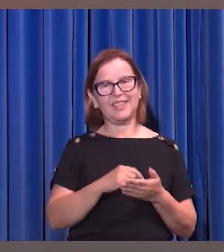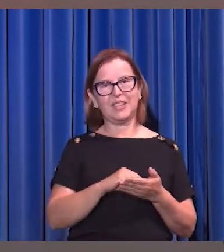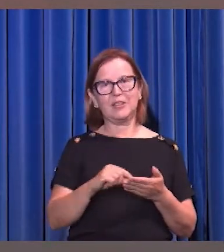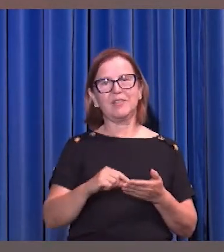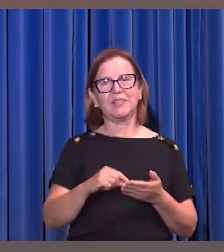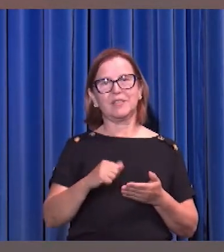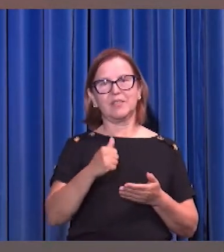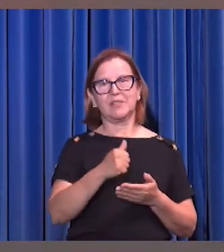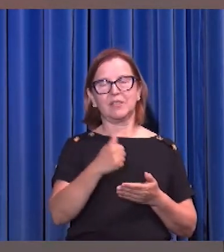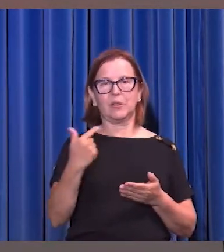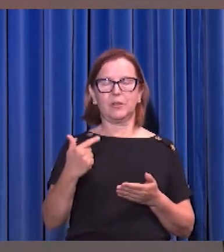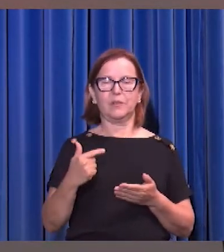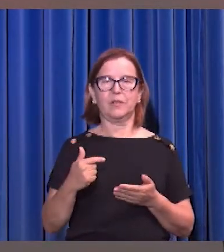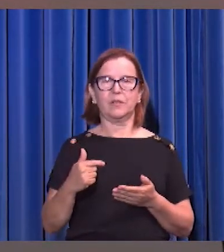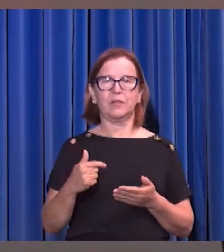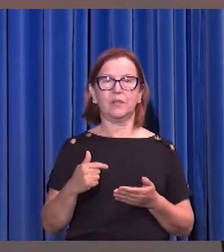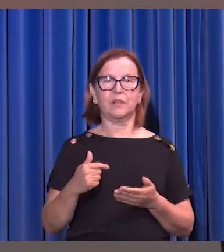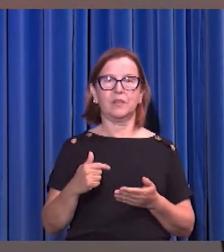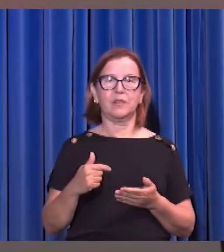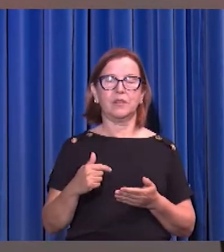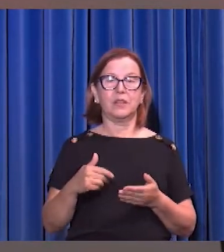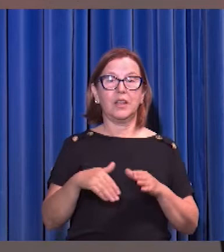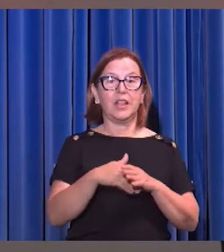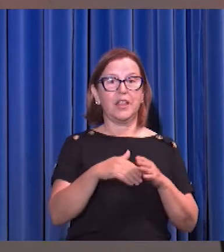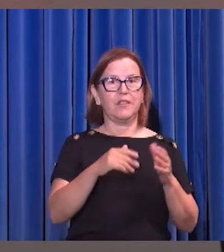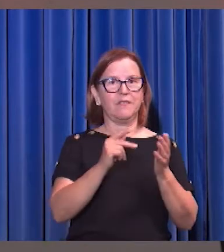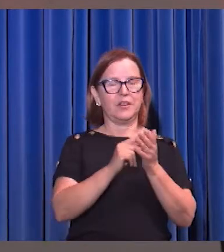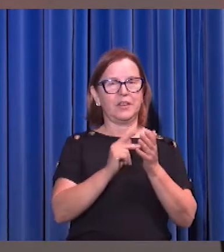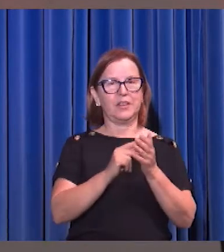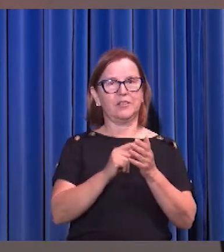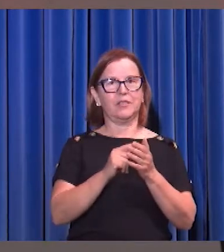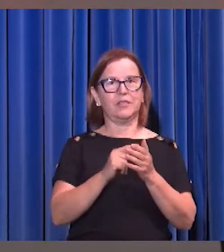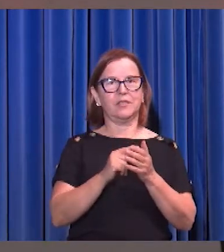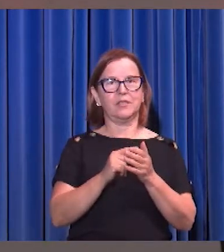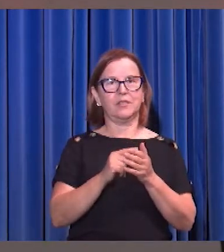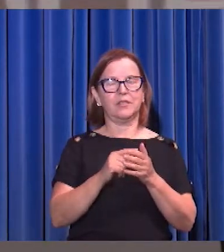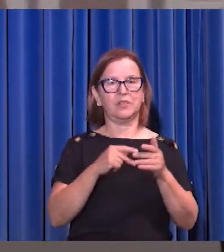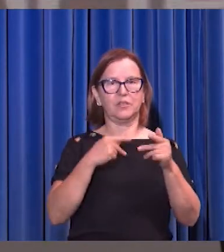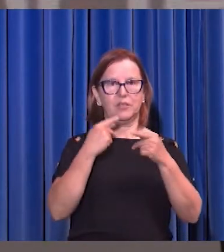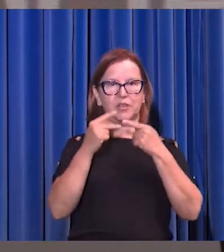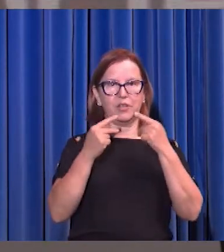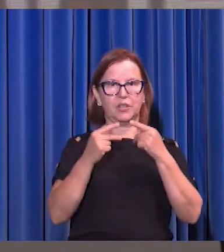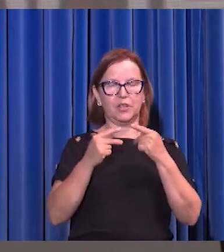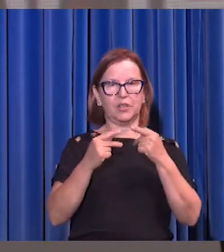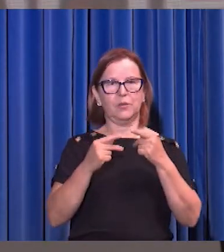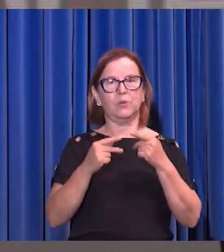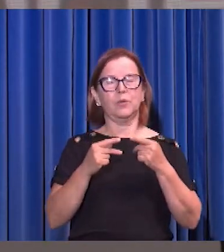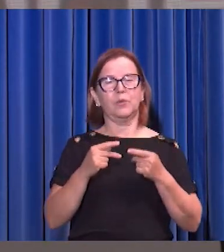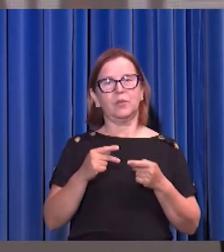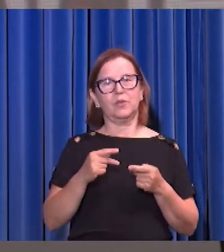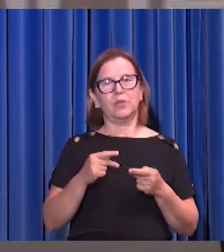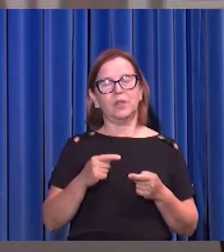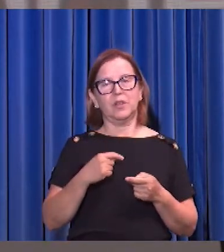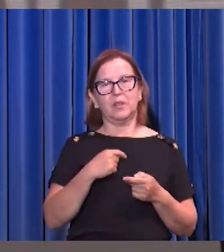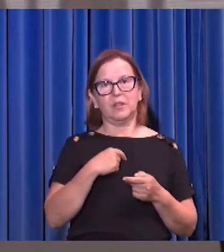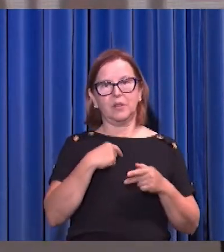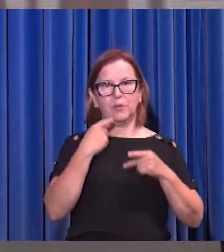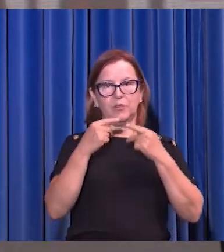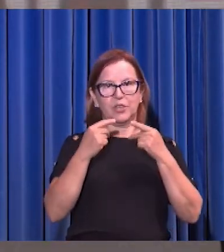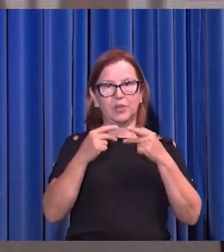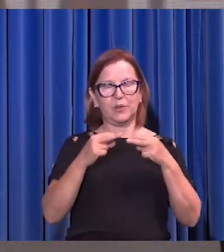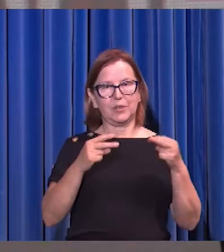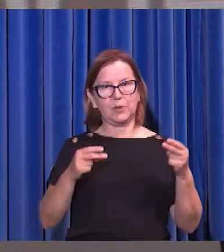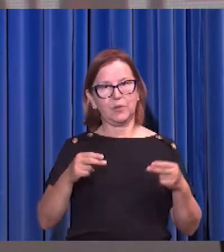em verdade te digo que nós dizemos o que sabemos e testificamos o que temos visto. Ele está explicando aqui que